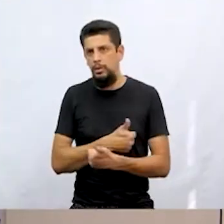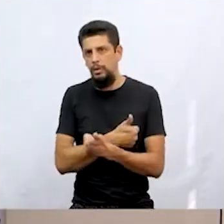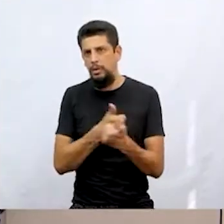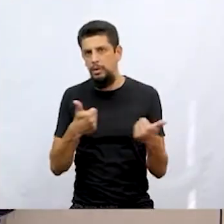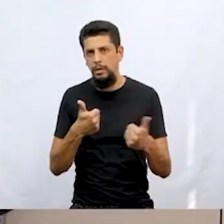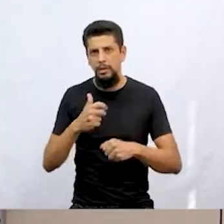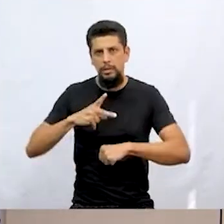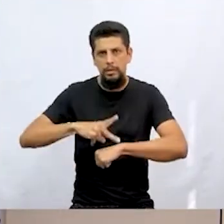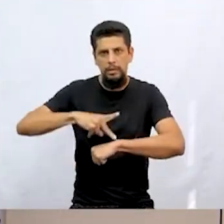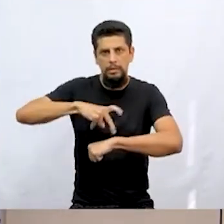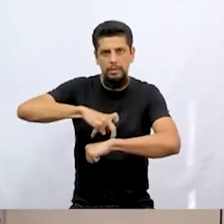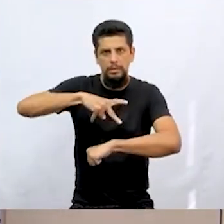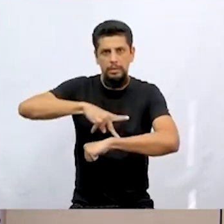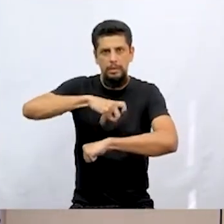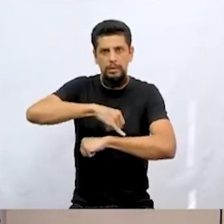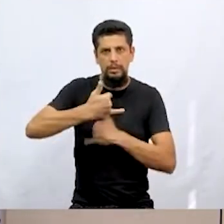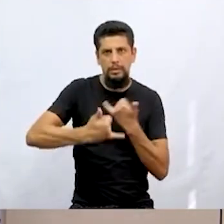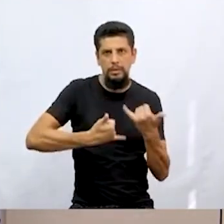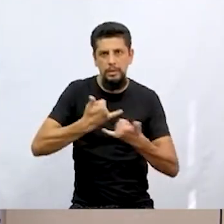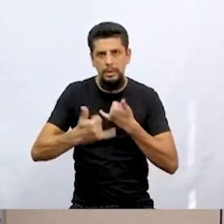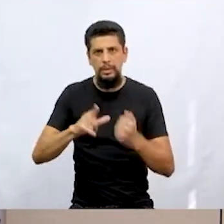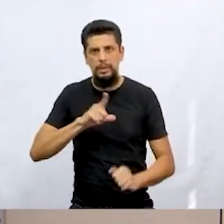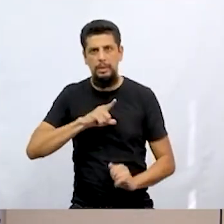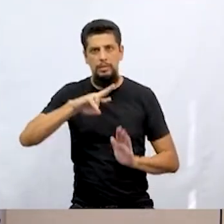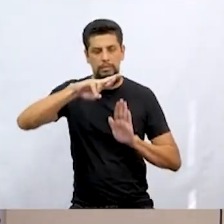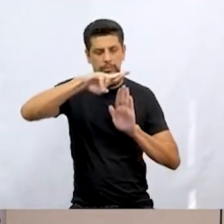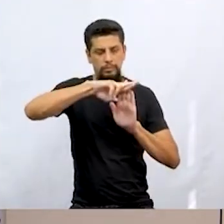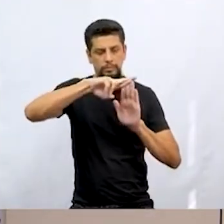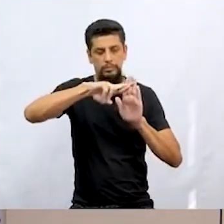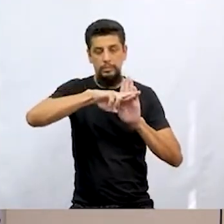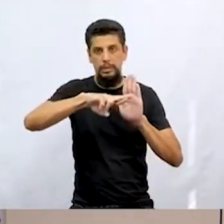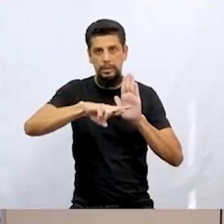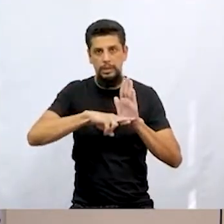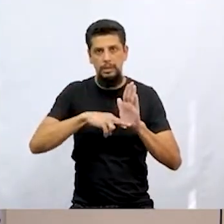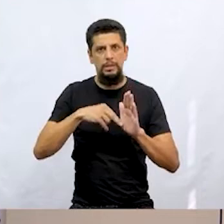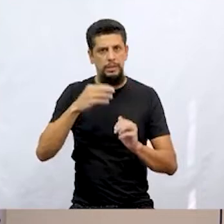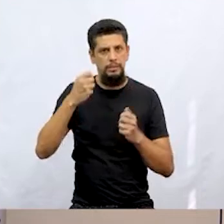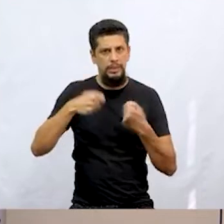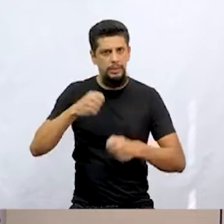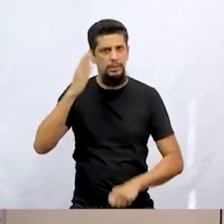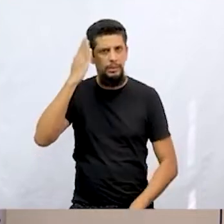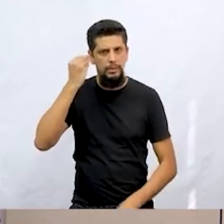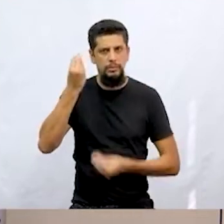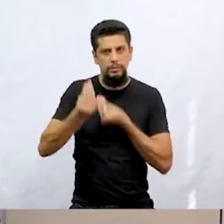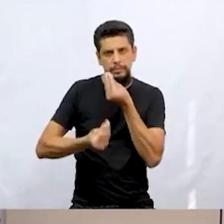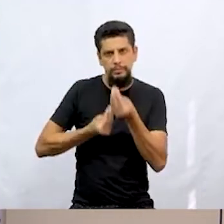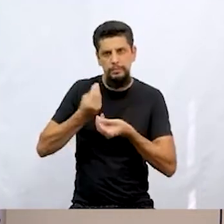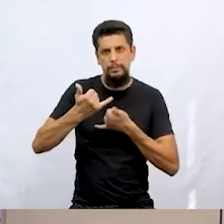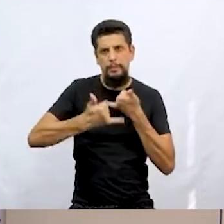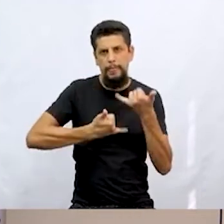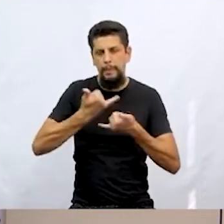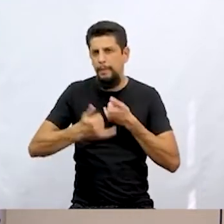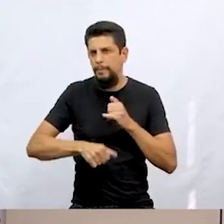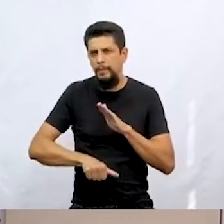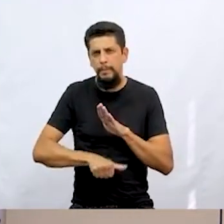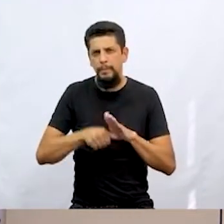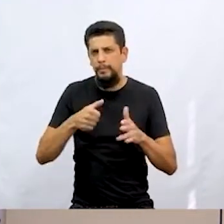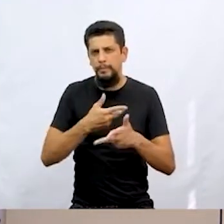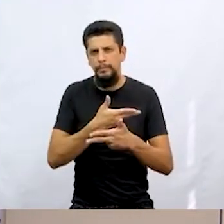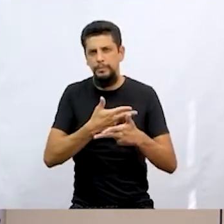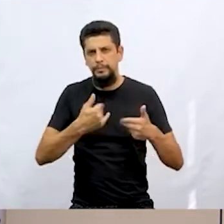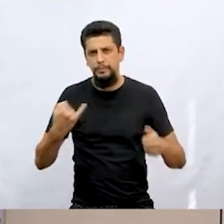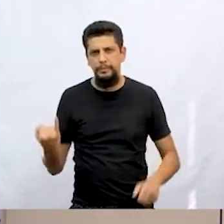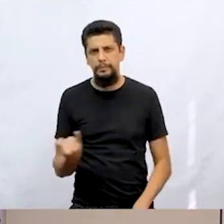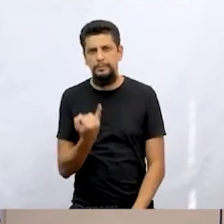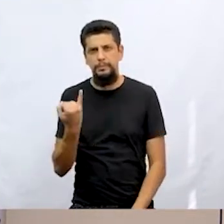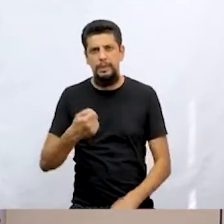Bem, Rafa, a amarelinha é um jogo, uma brincadeira. Tem uma regra. Tem que saber como brincar. Então, a primeira coisa, né, eu